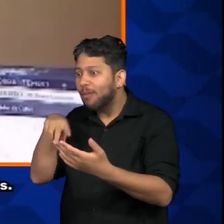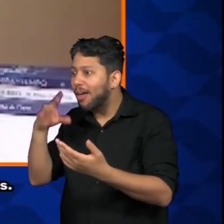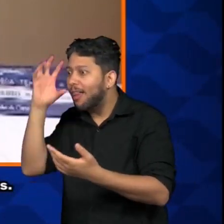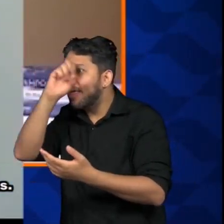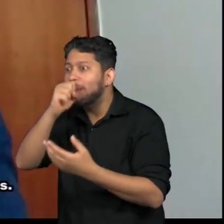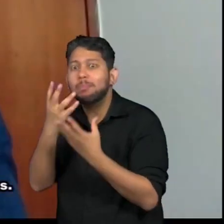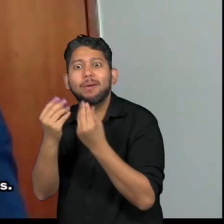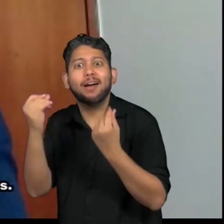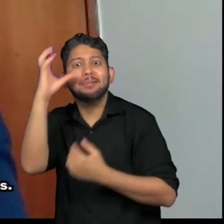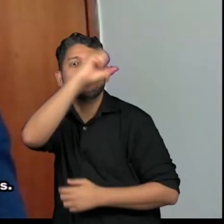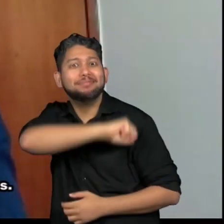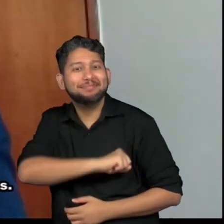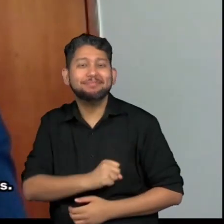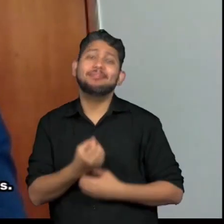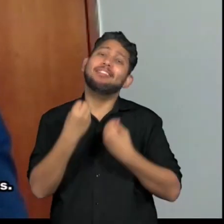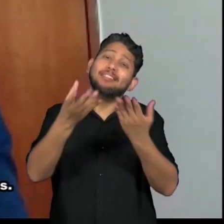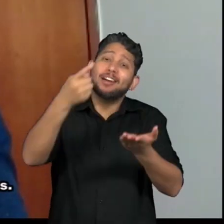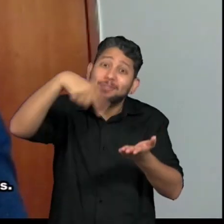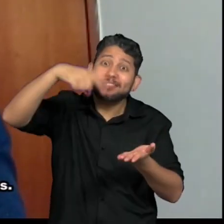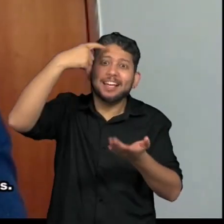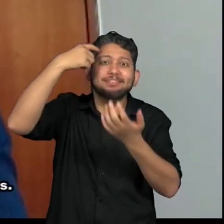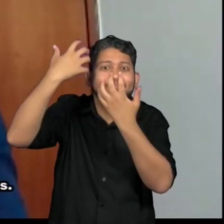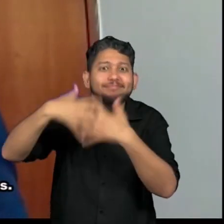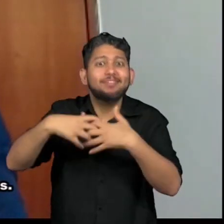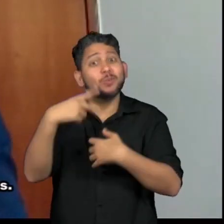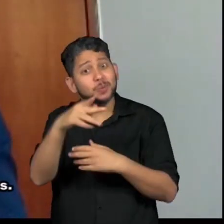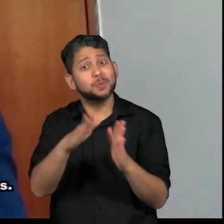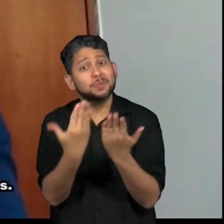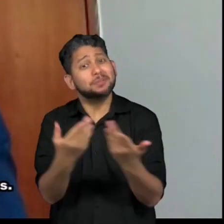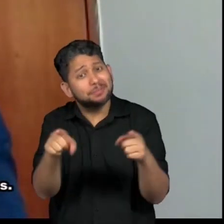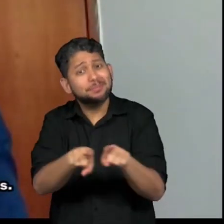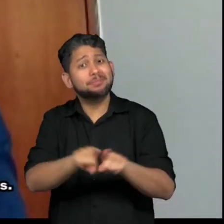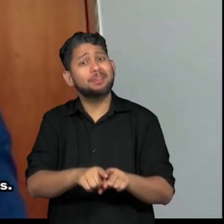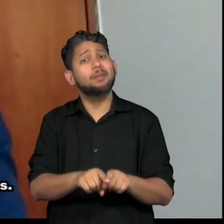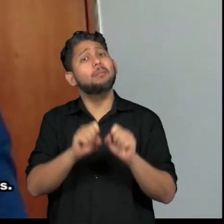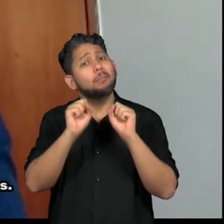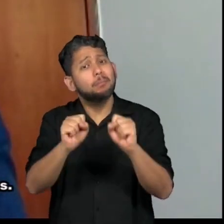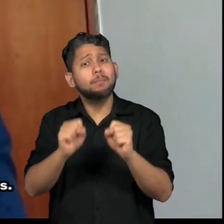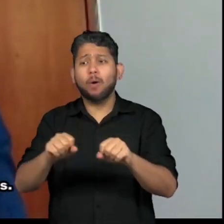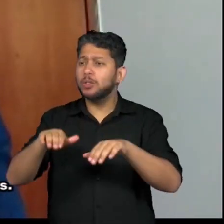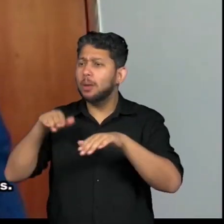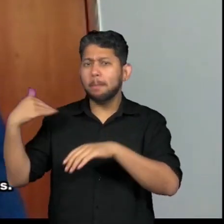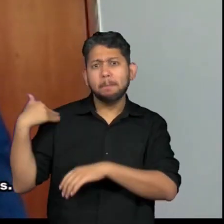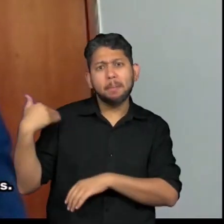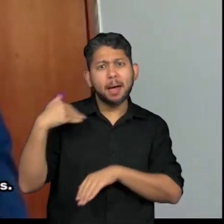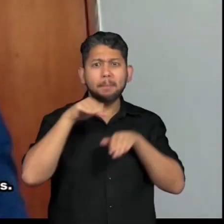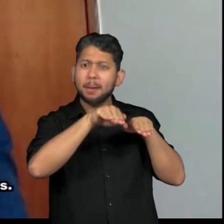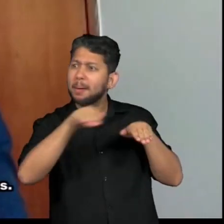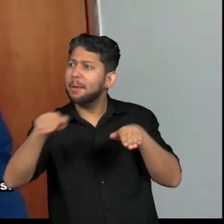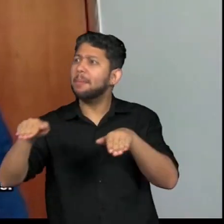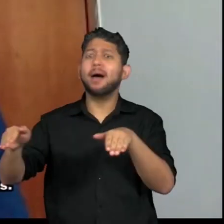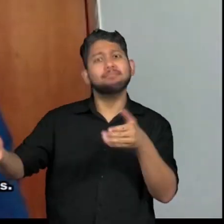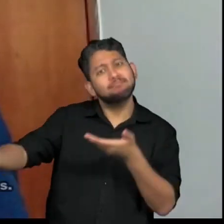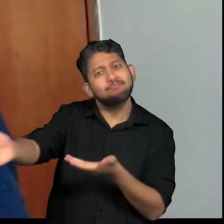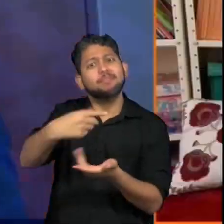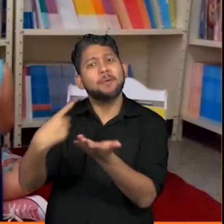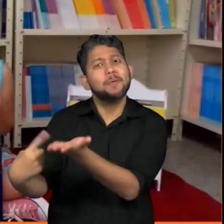aí uma reflexão e um desafio para você na sua escola, que você possa mobilizar seus alunos também. É